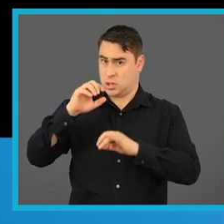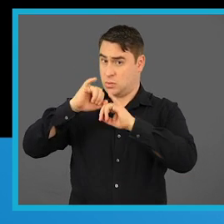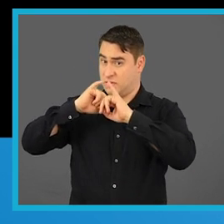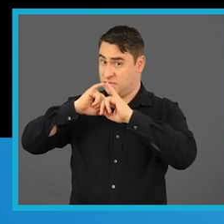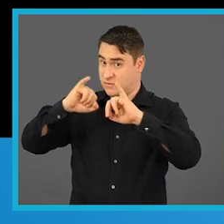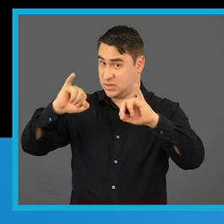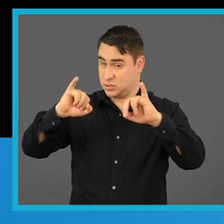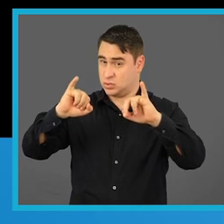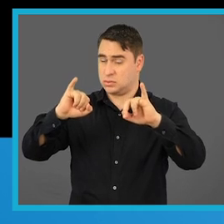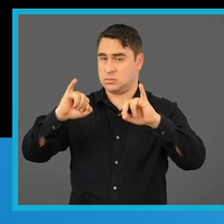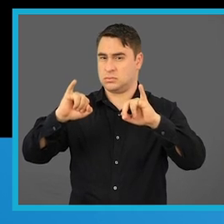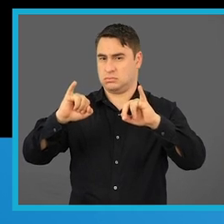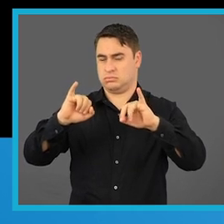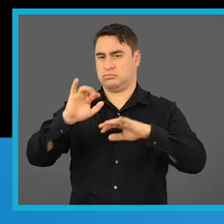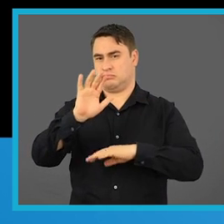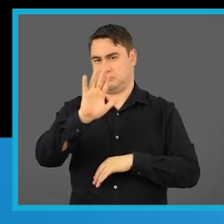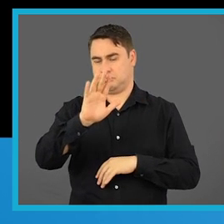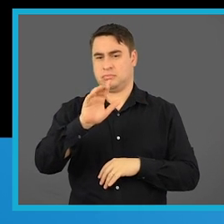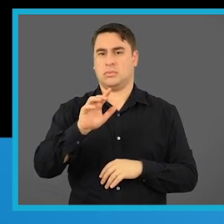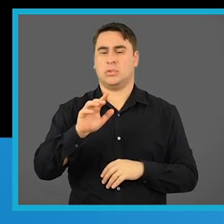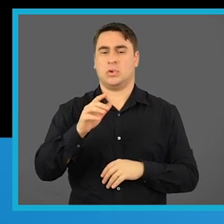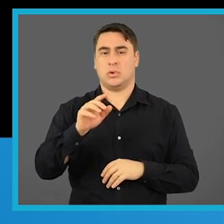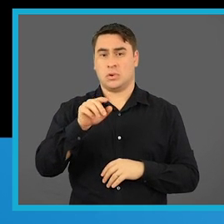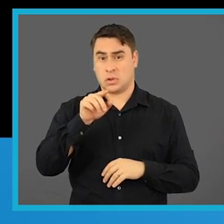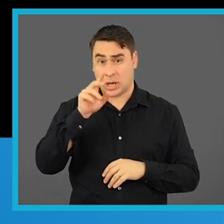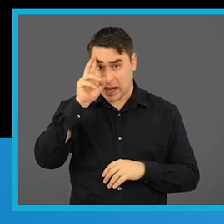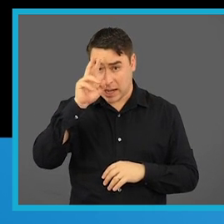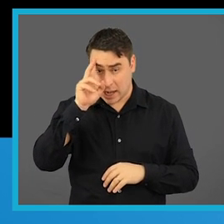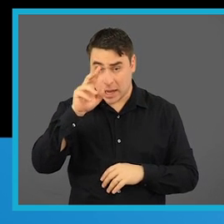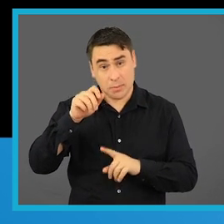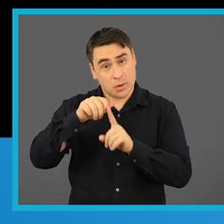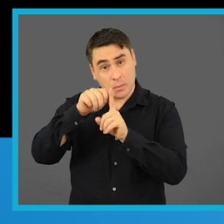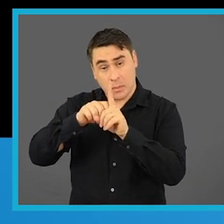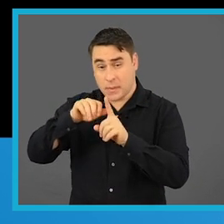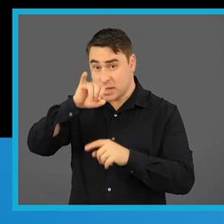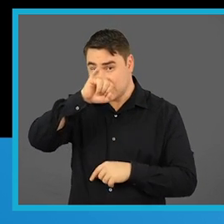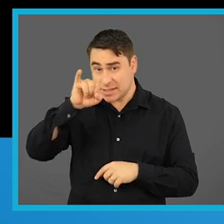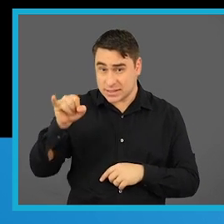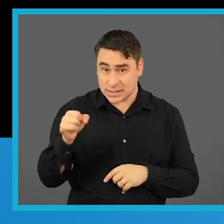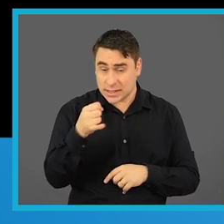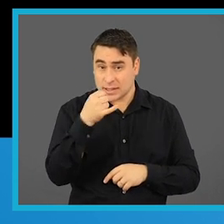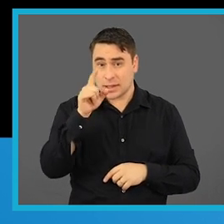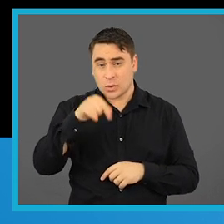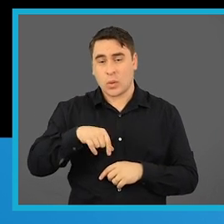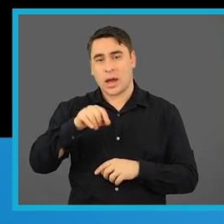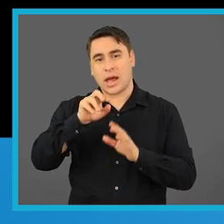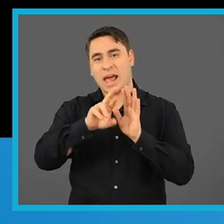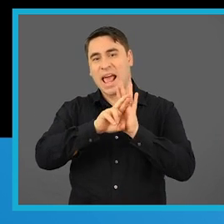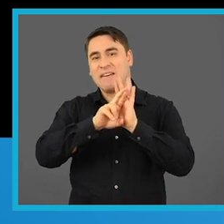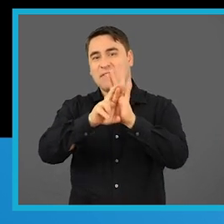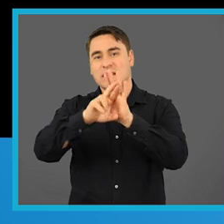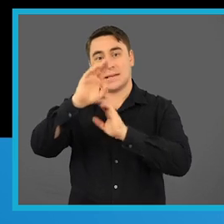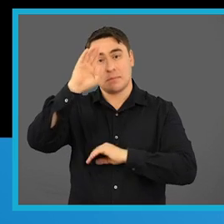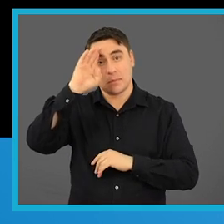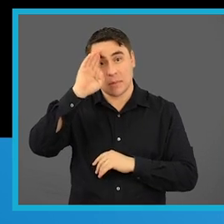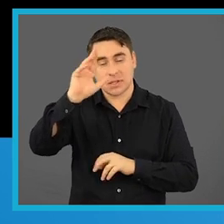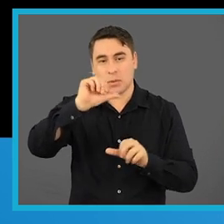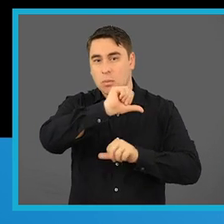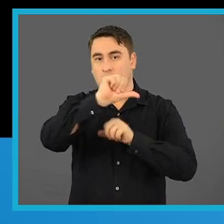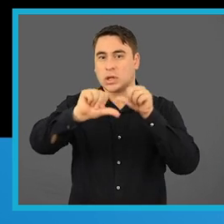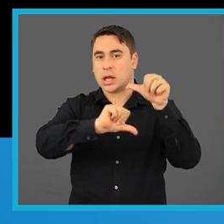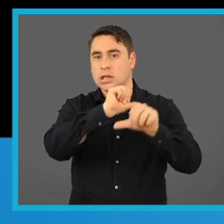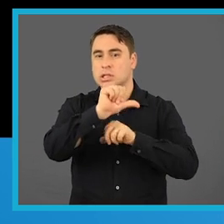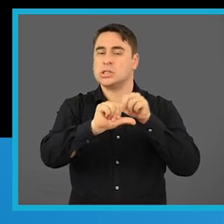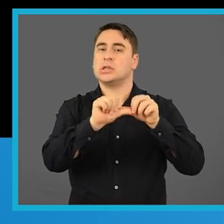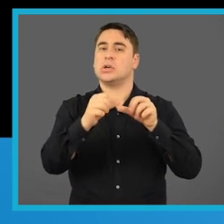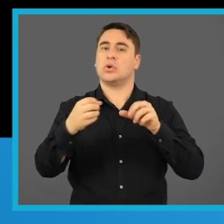um aviso para você dizendo o seguinte: olha, lembre-se, janeiro é uma planilha referência para